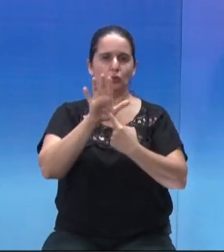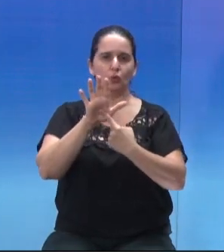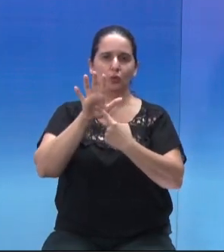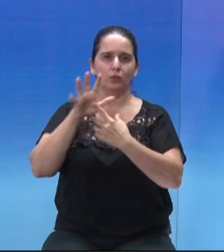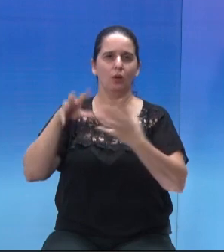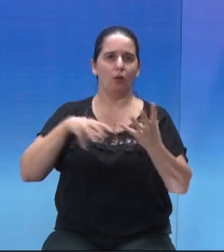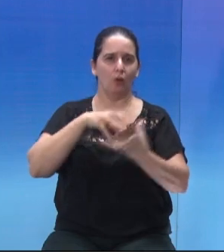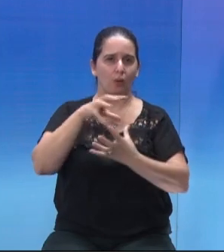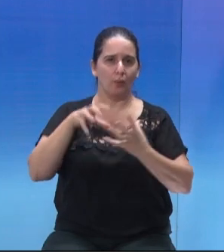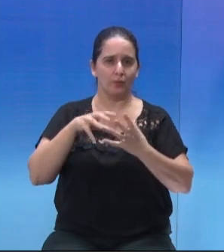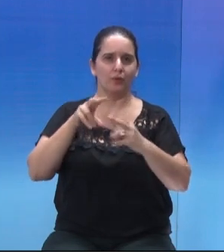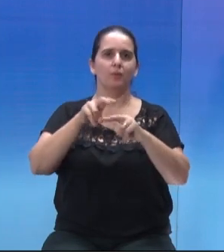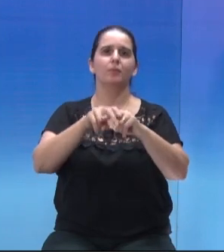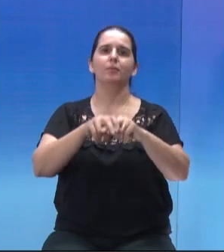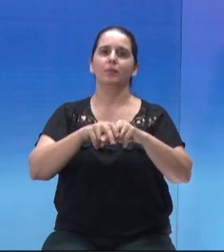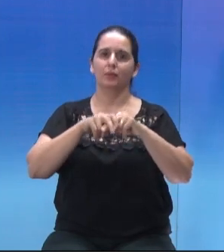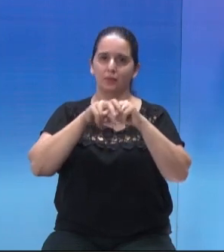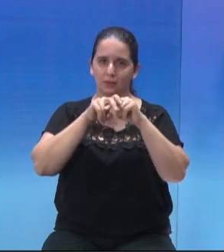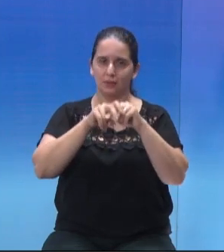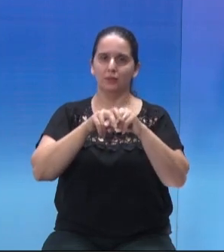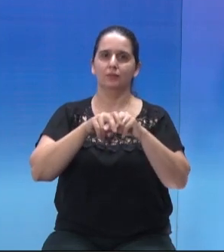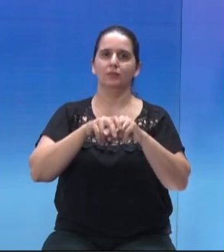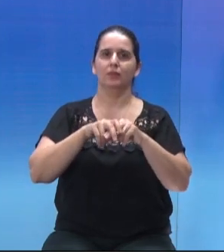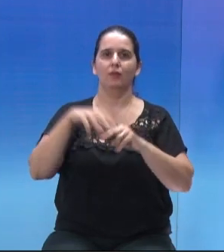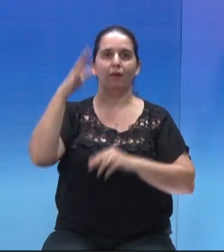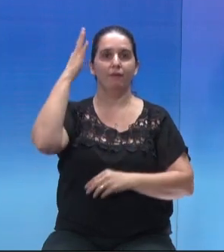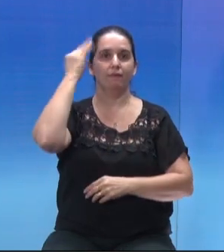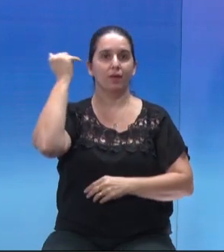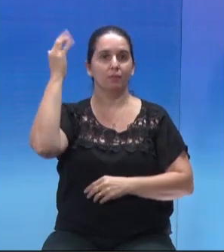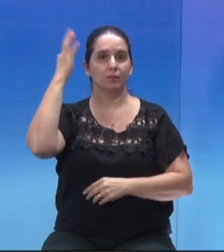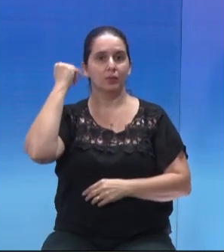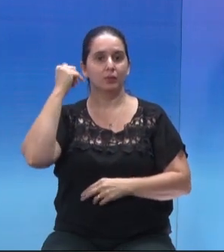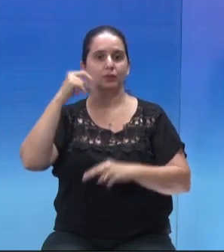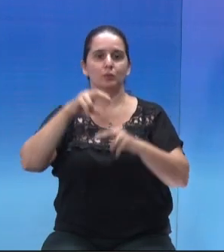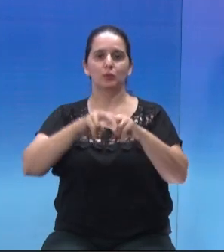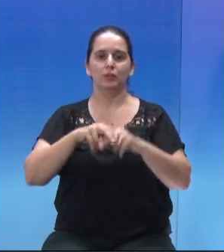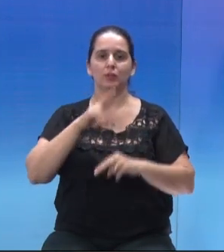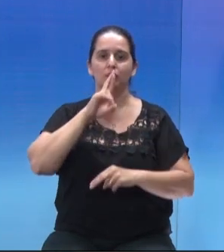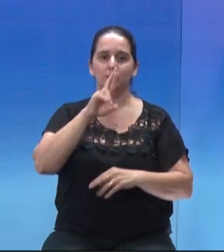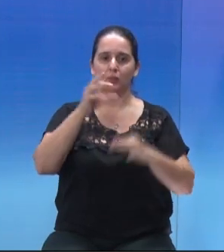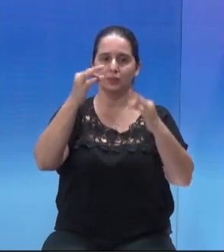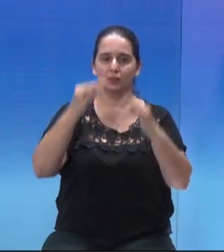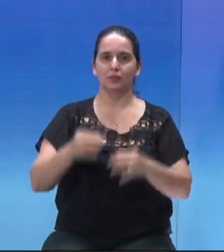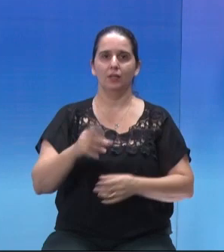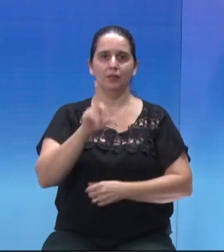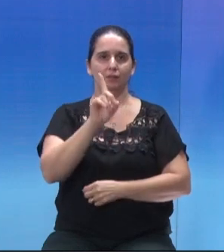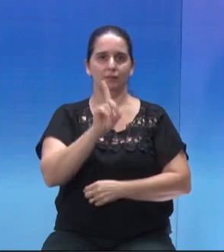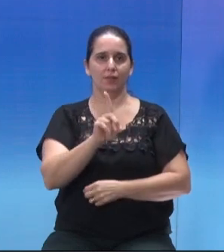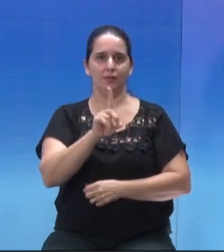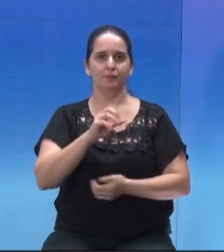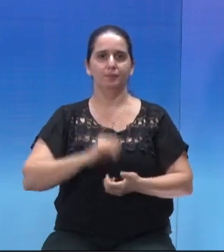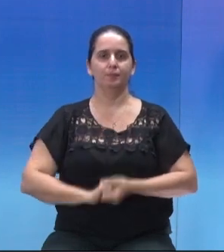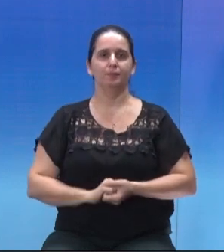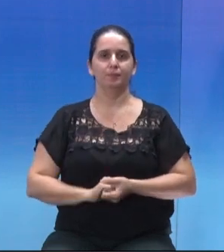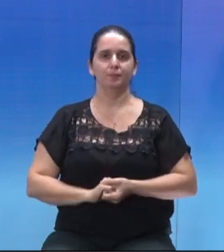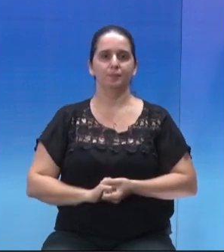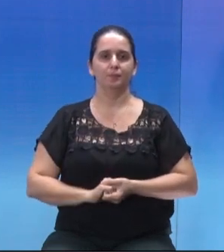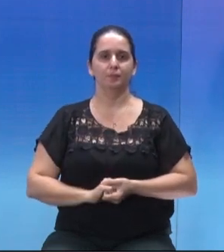Por isso que ela ficou famosa. Essa é a história da Rosa Parks, e é por isso que a letra D é a questão correta. Vamos para a próxima